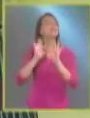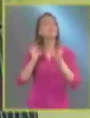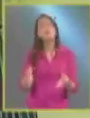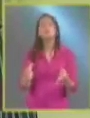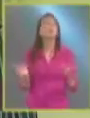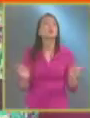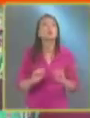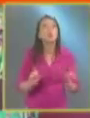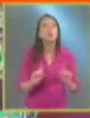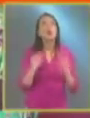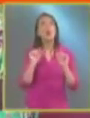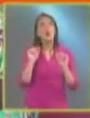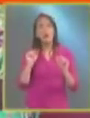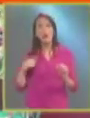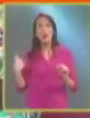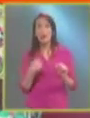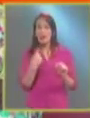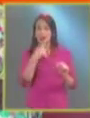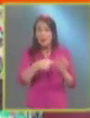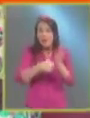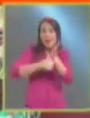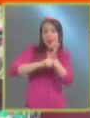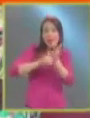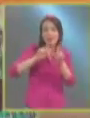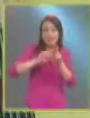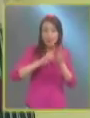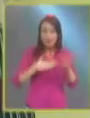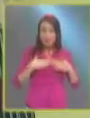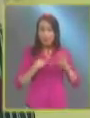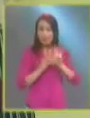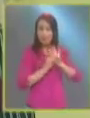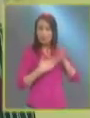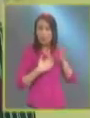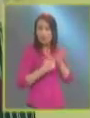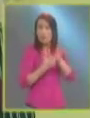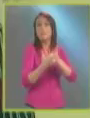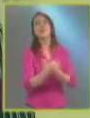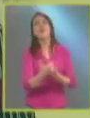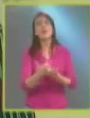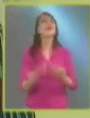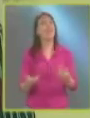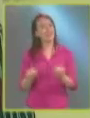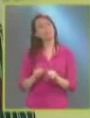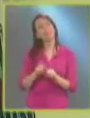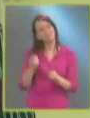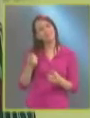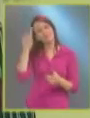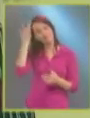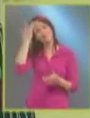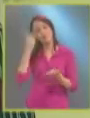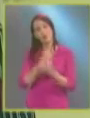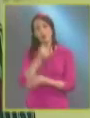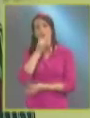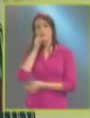gente. É questão da nossa identidade, né? Verdade. E é recorrente, Roberto, assim, muitas vezes, por exemplo, a gente vai no supermercado,